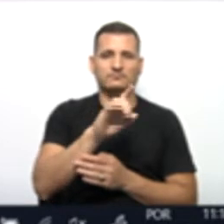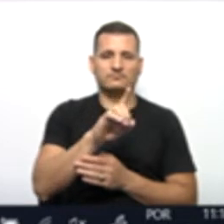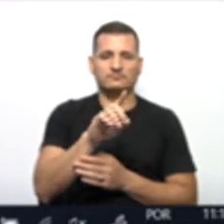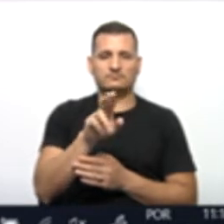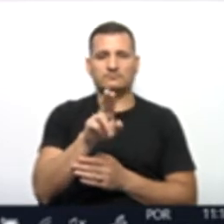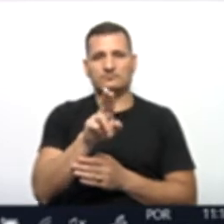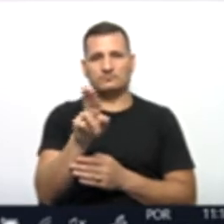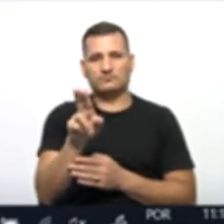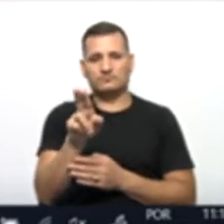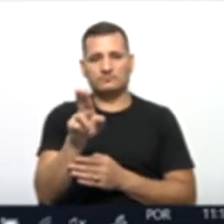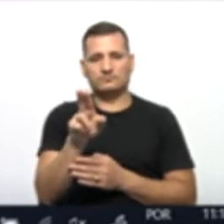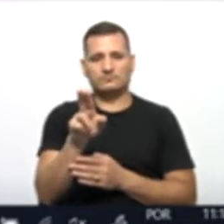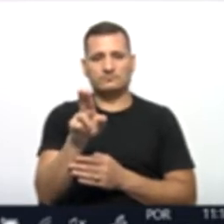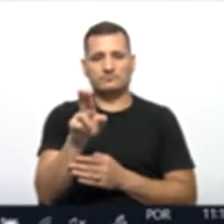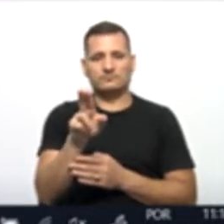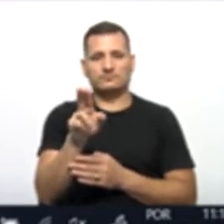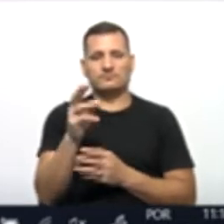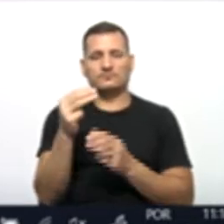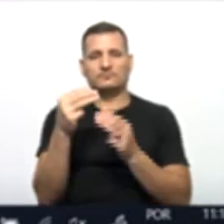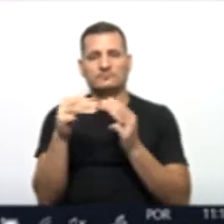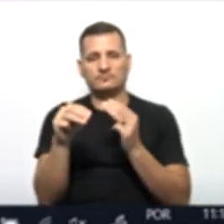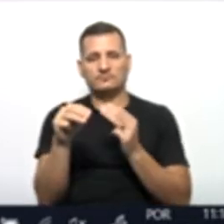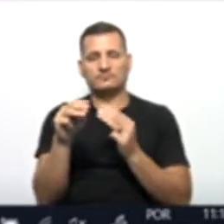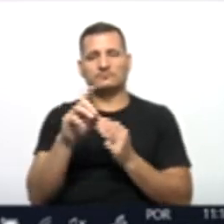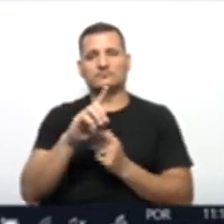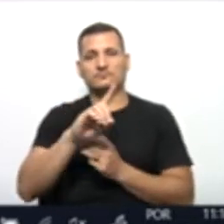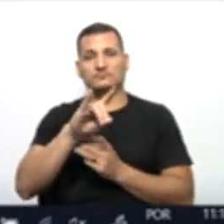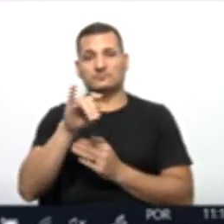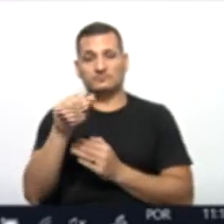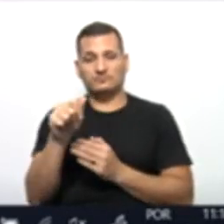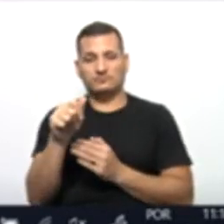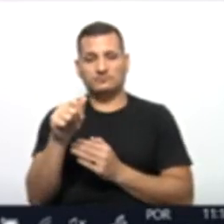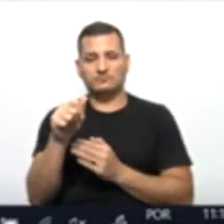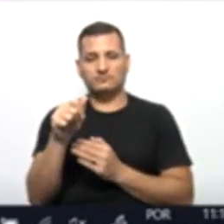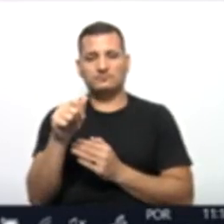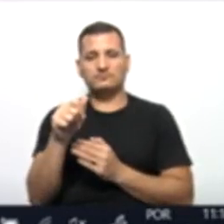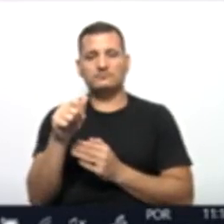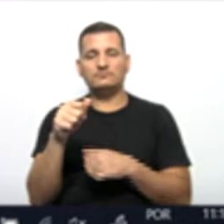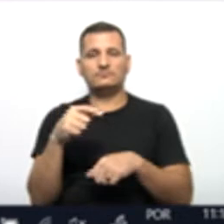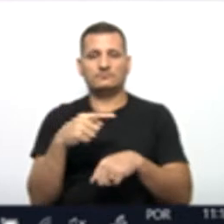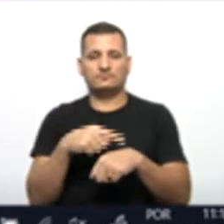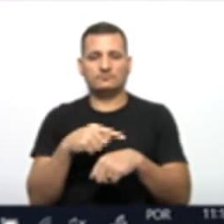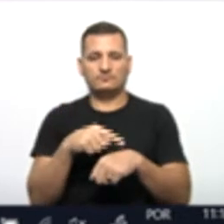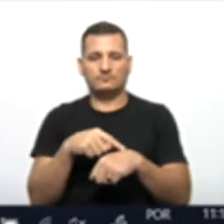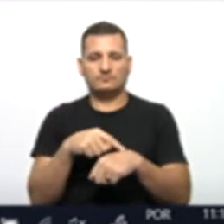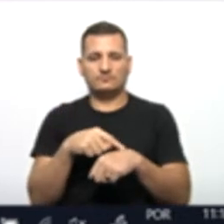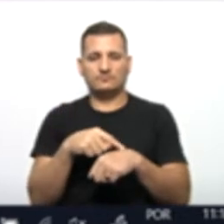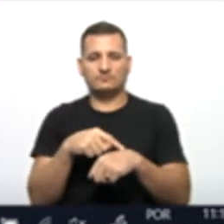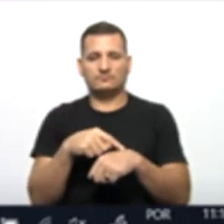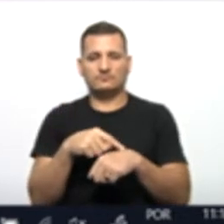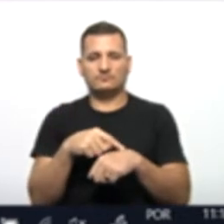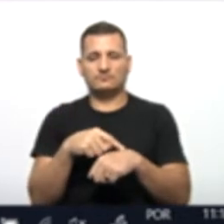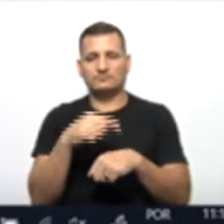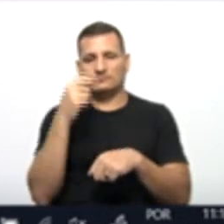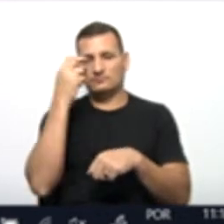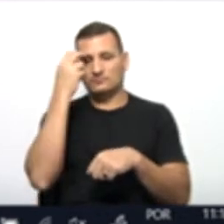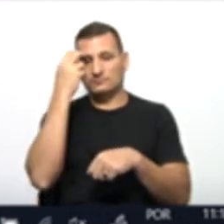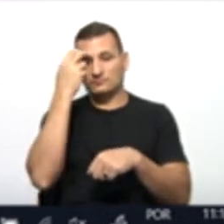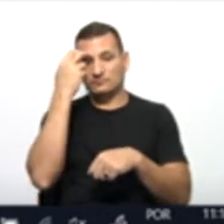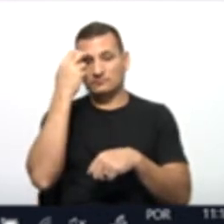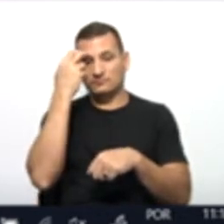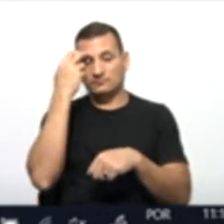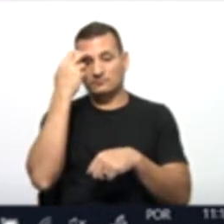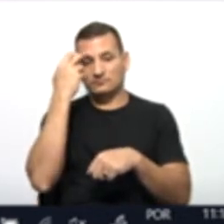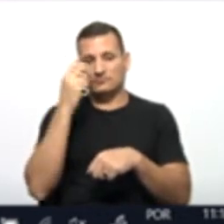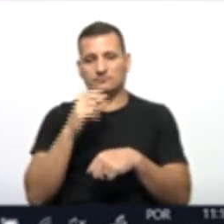nome a mensagem que eu escrevi a data exata ea hora os minutos e os segundos que eu